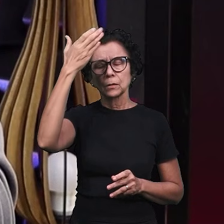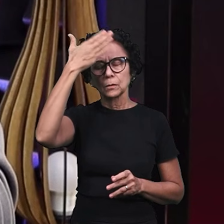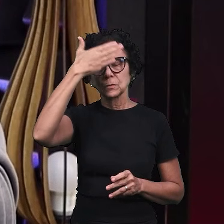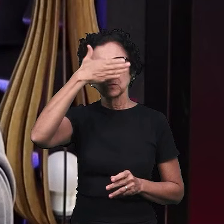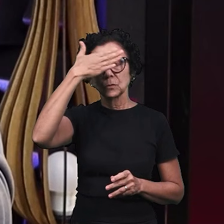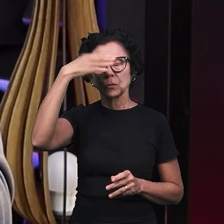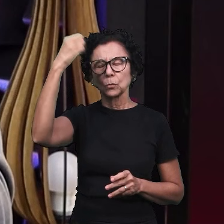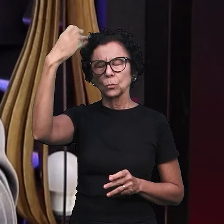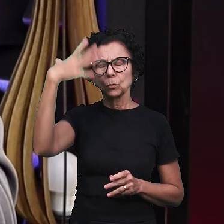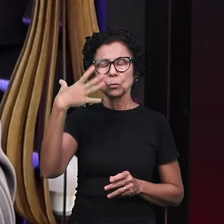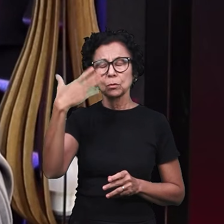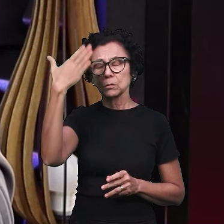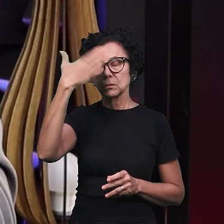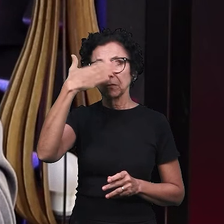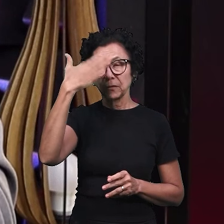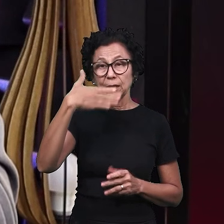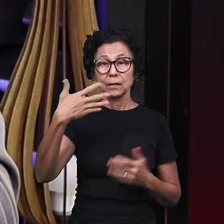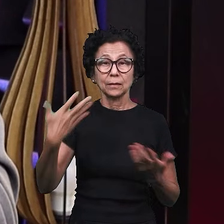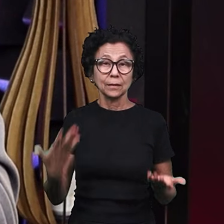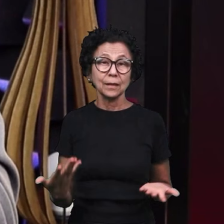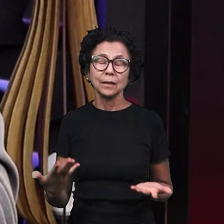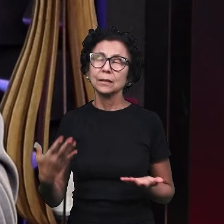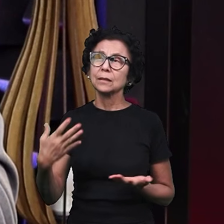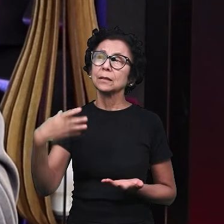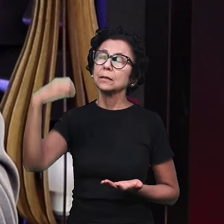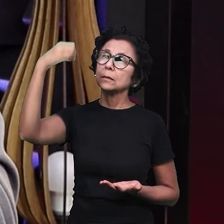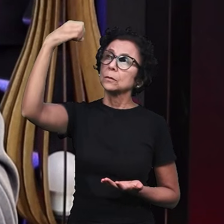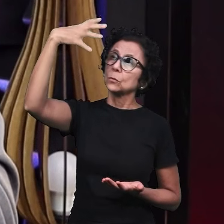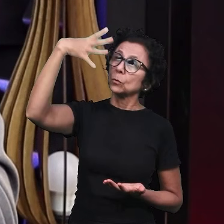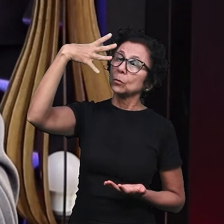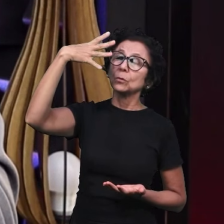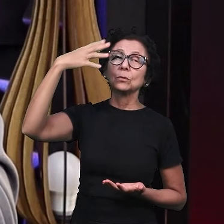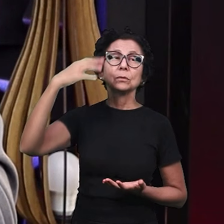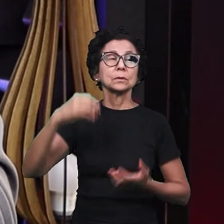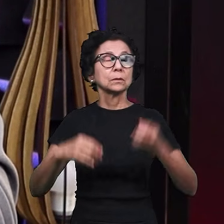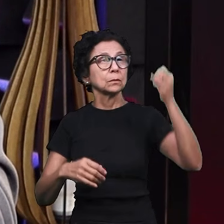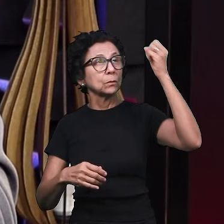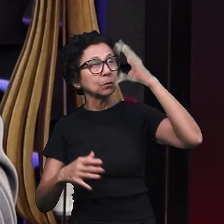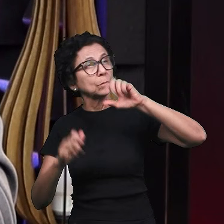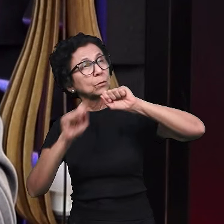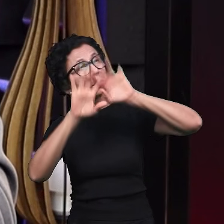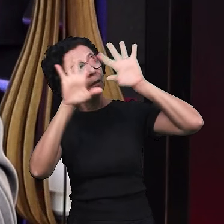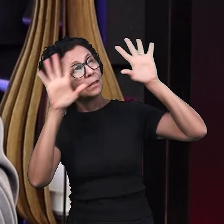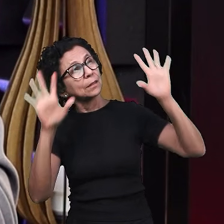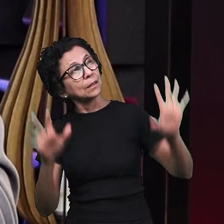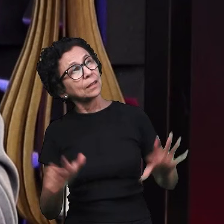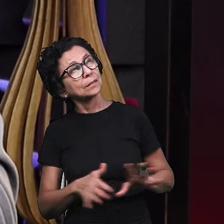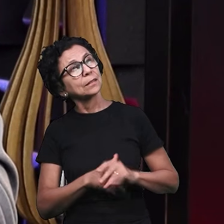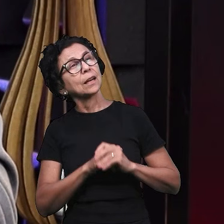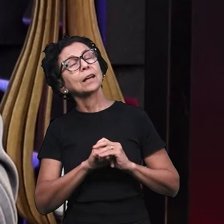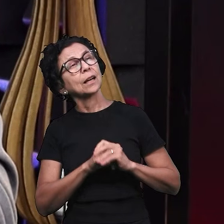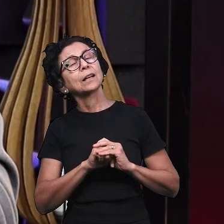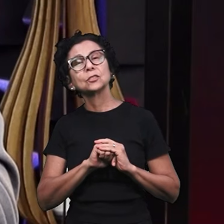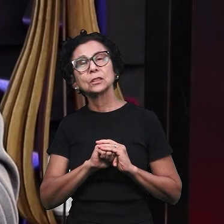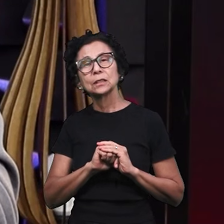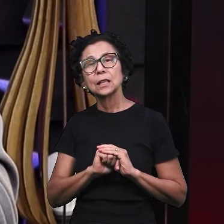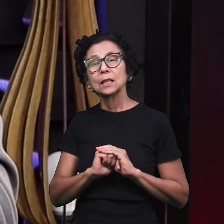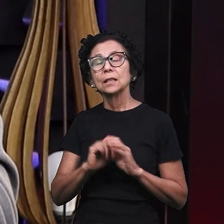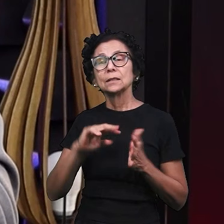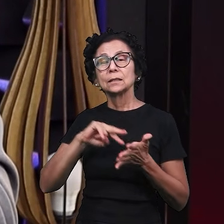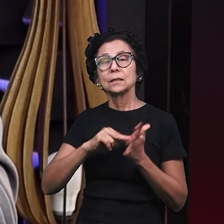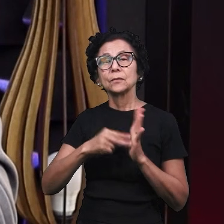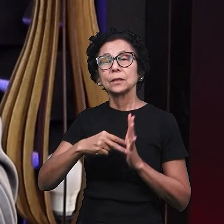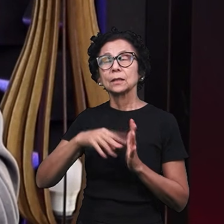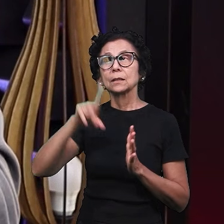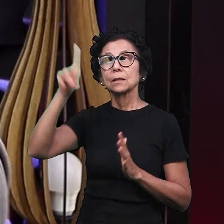a luz, porque visão é isso, é luz, né? E quando nós falamos de luz, né, nós falamos de quê? De revelação, a revelação do